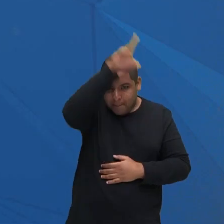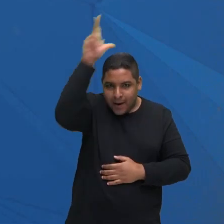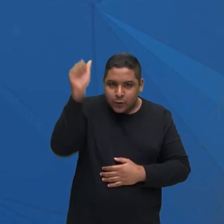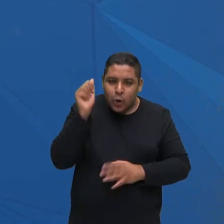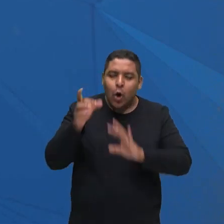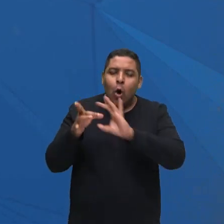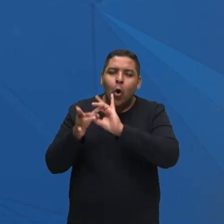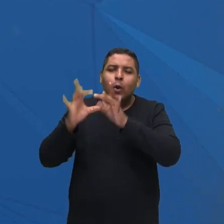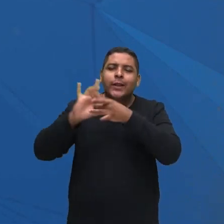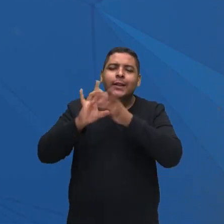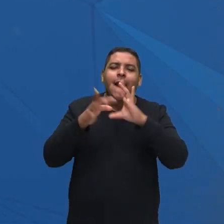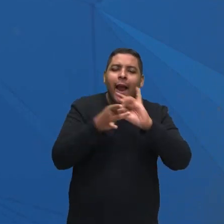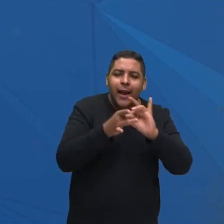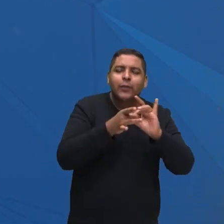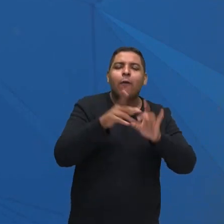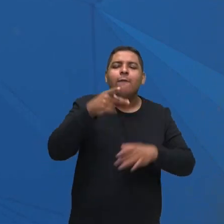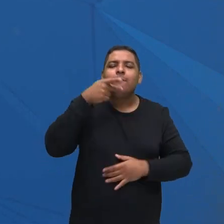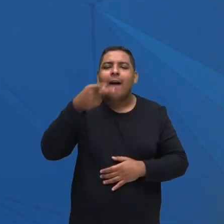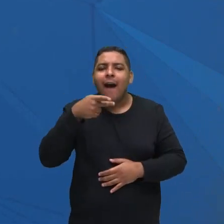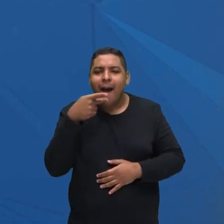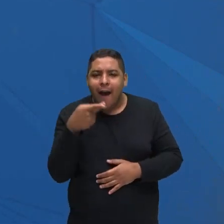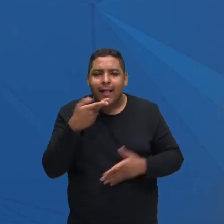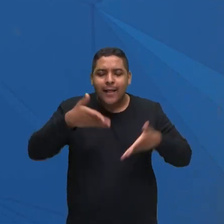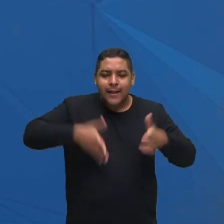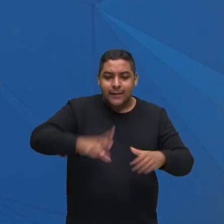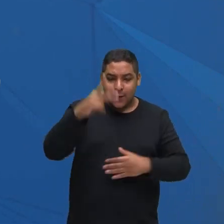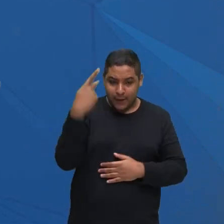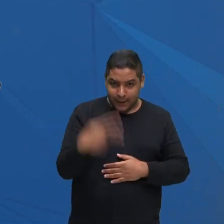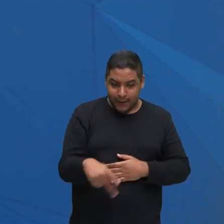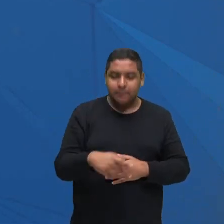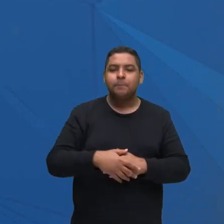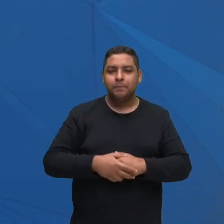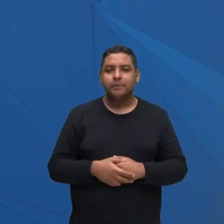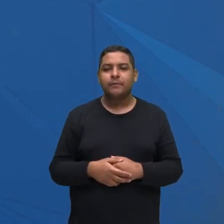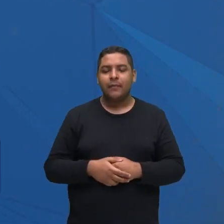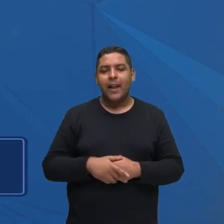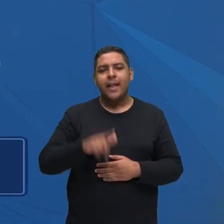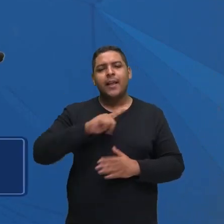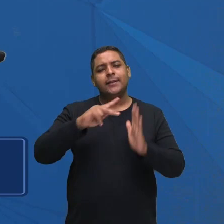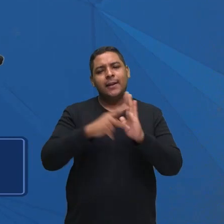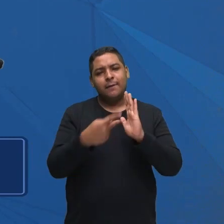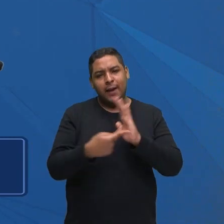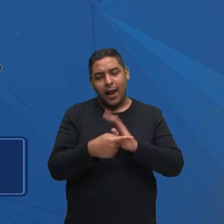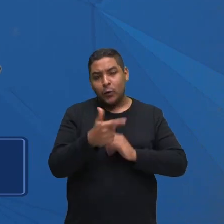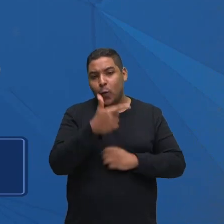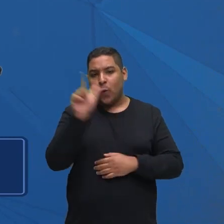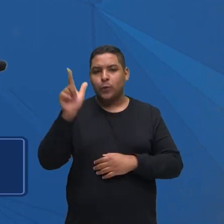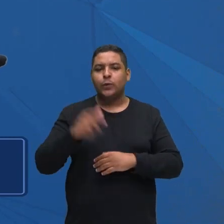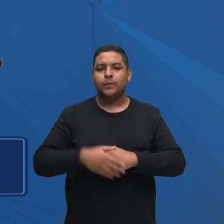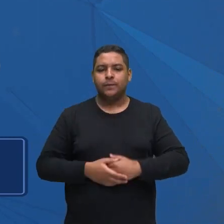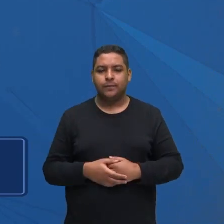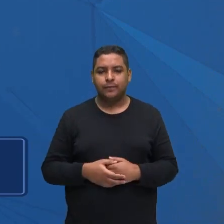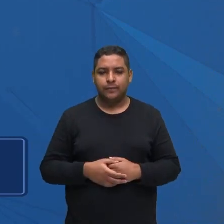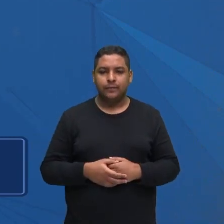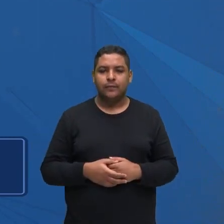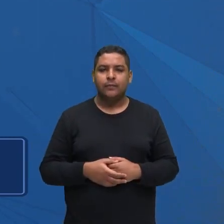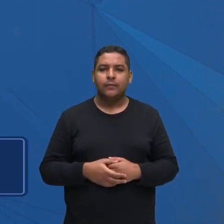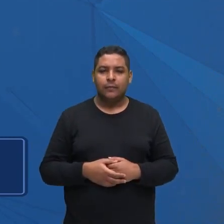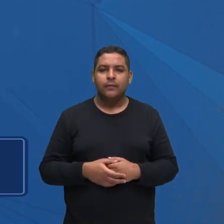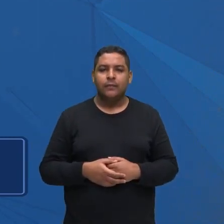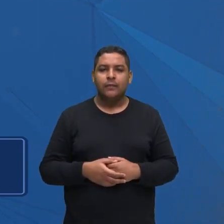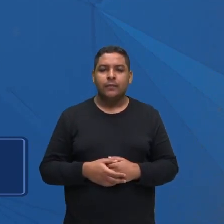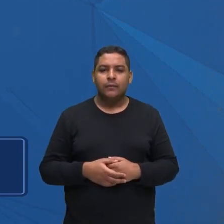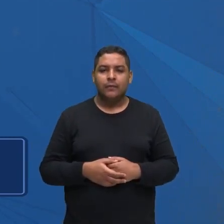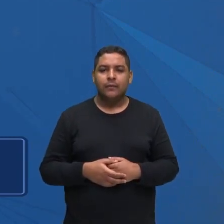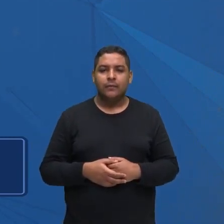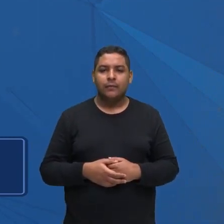quem é nativo aqui, a gente tem esse significado bastante rico, né? Temos mais ali, ó, o rio tá cheio, né?